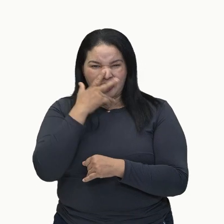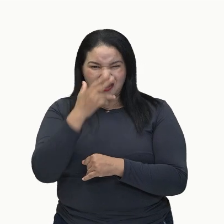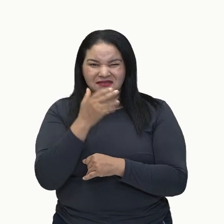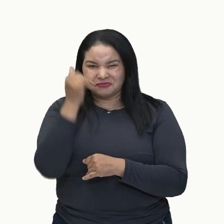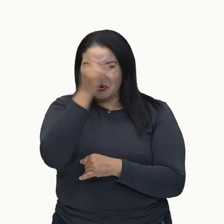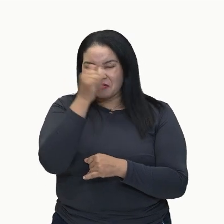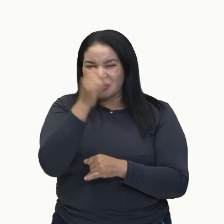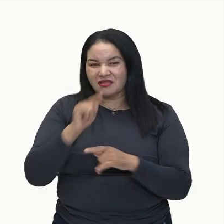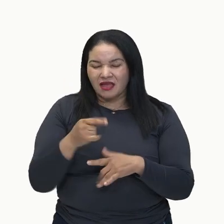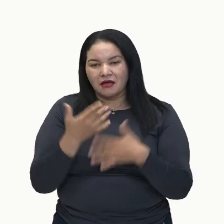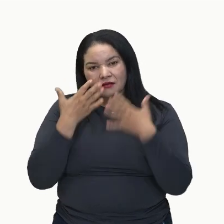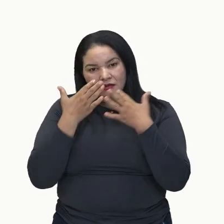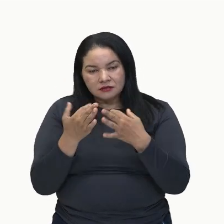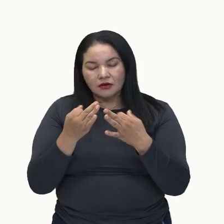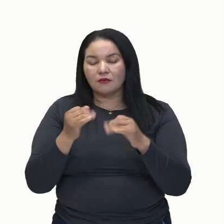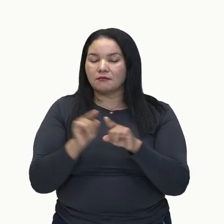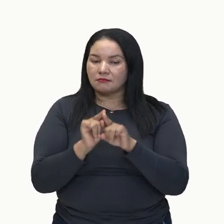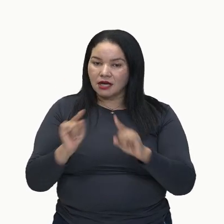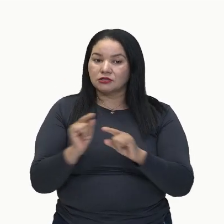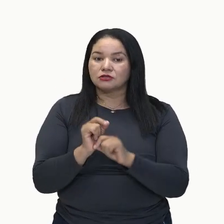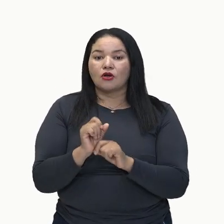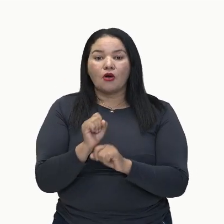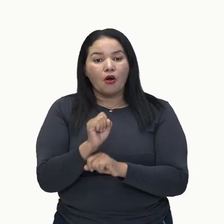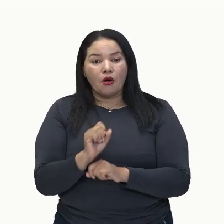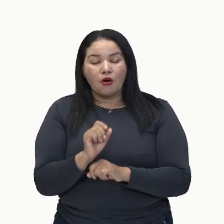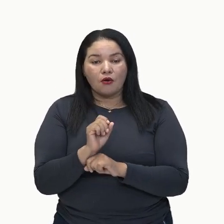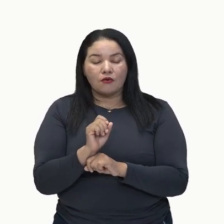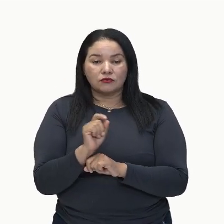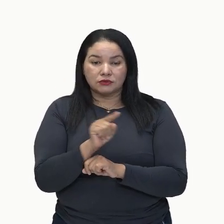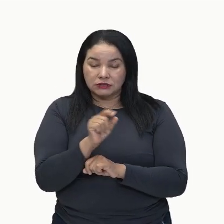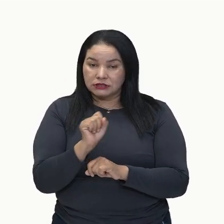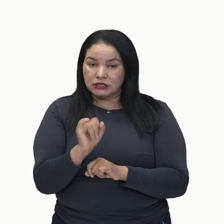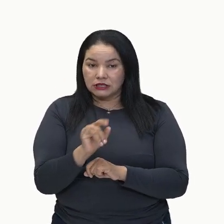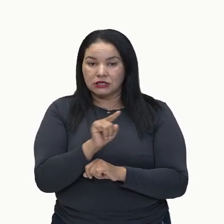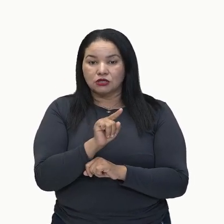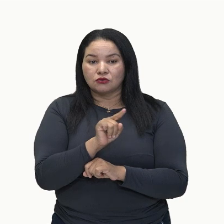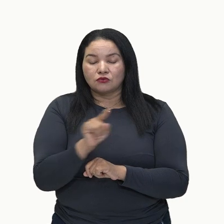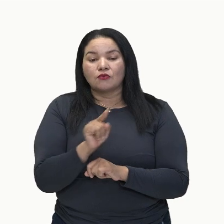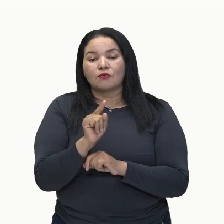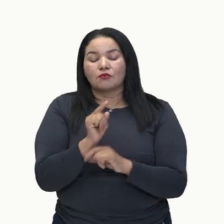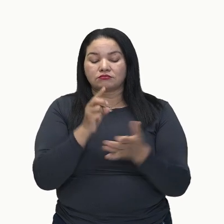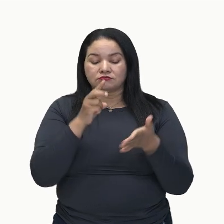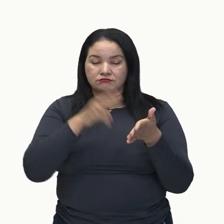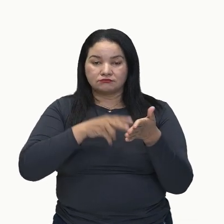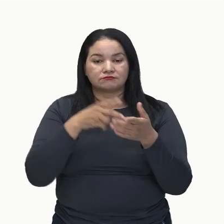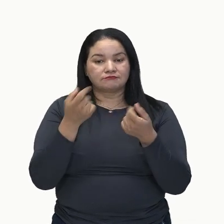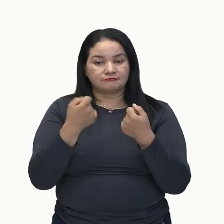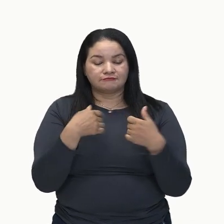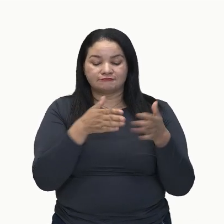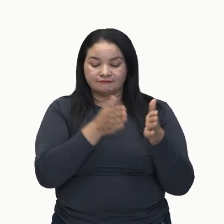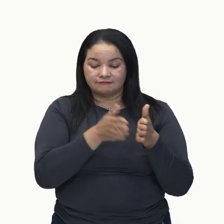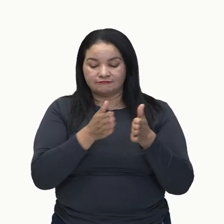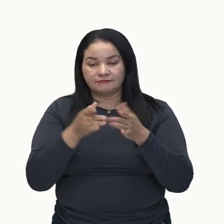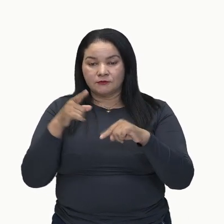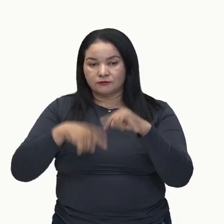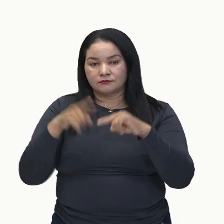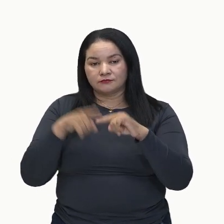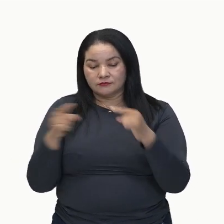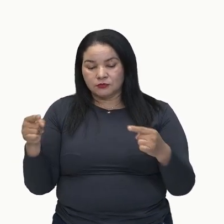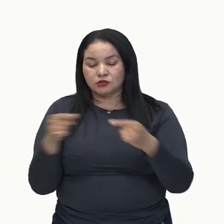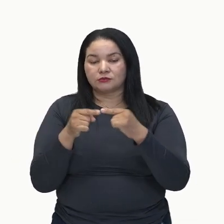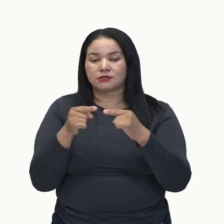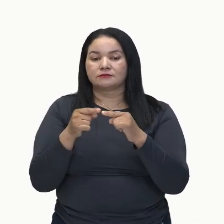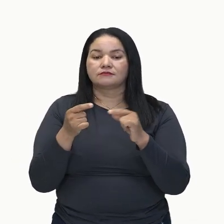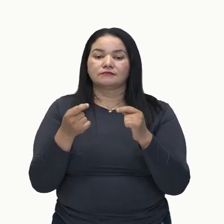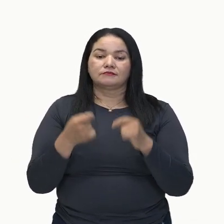Preste atenção. Mas óbvio que se você vai escrever sobre uma coisa, você tem que ter os pontos corretos. Também temos que fazer anotações